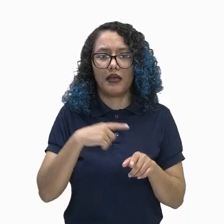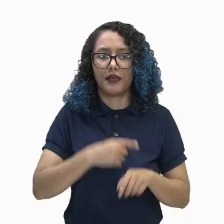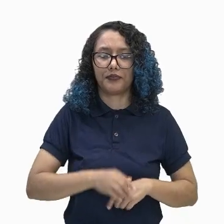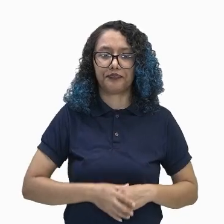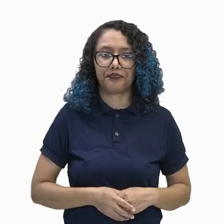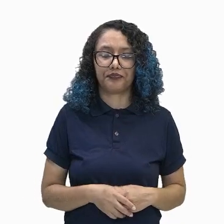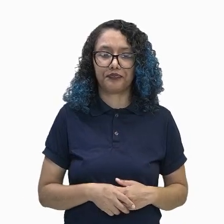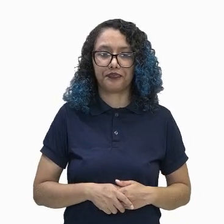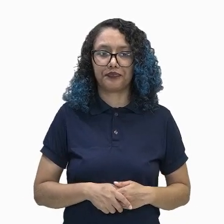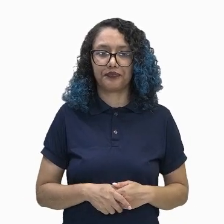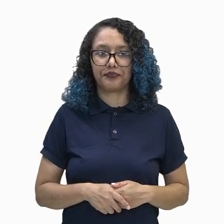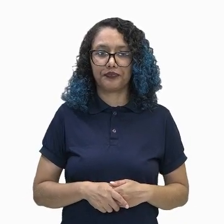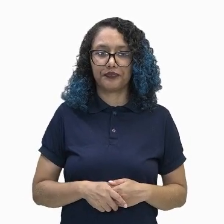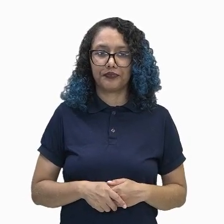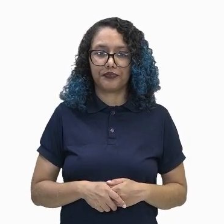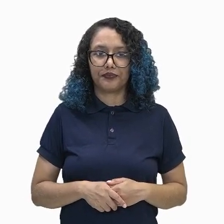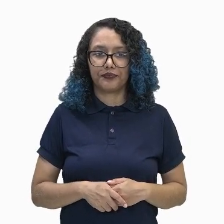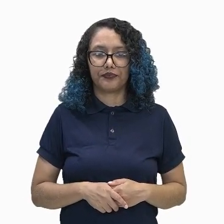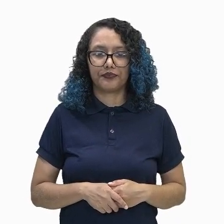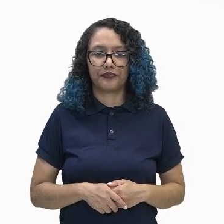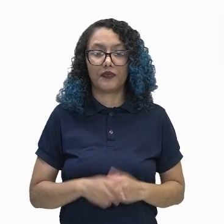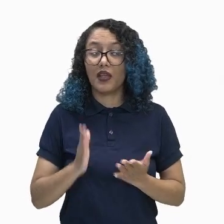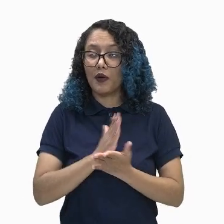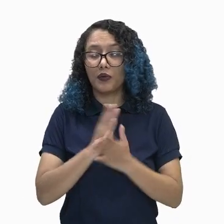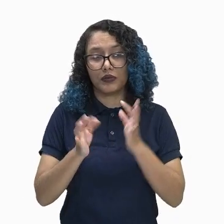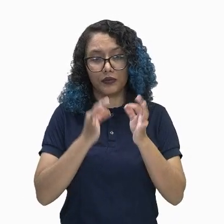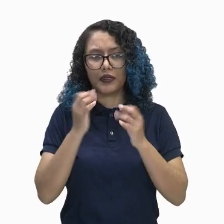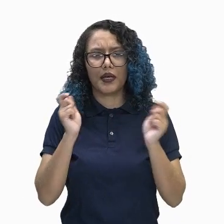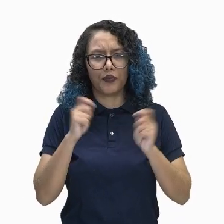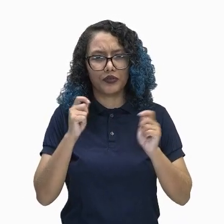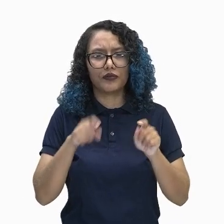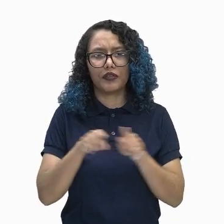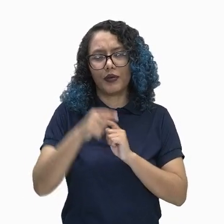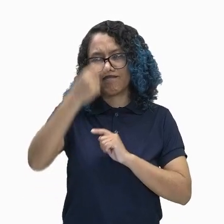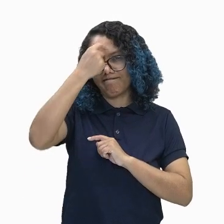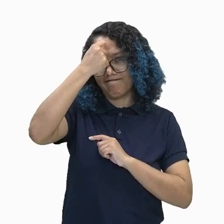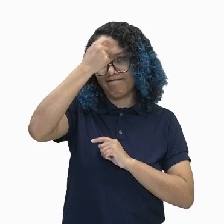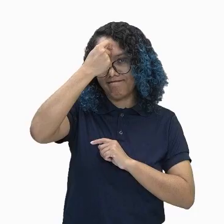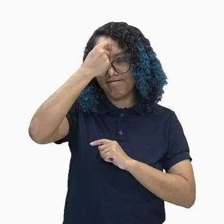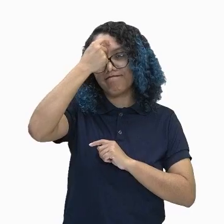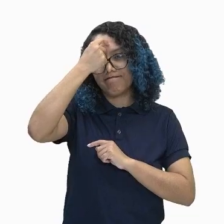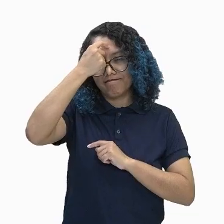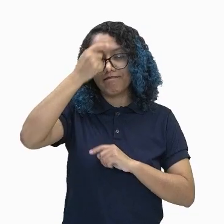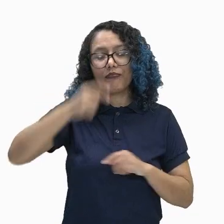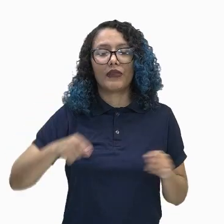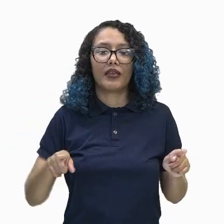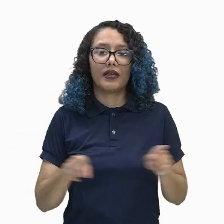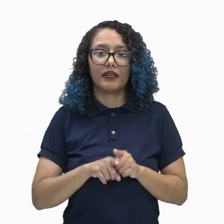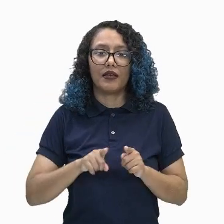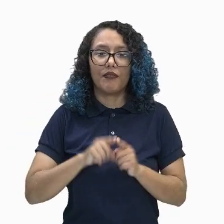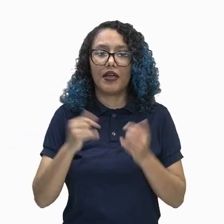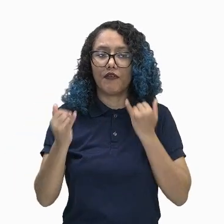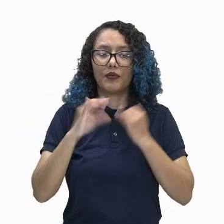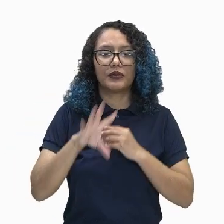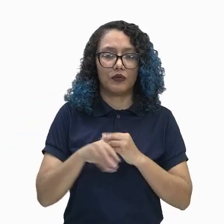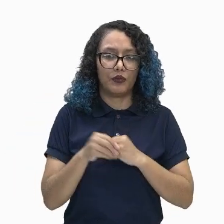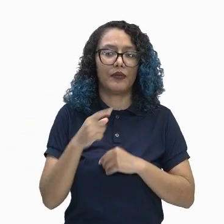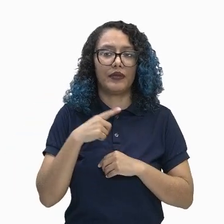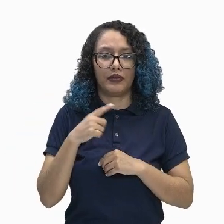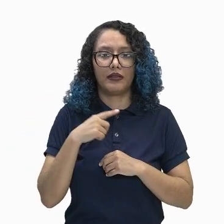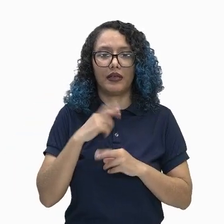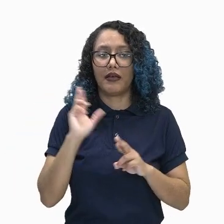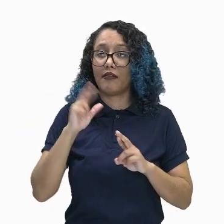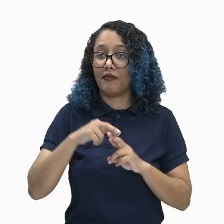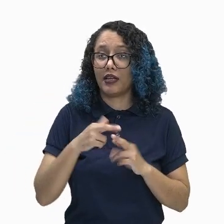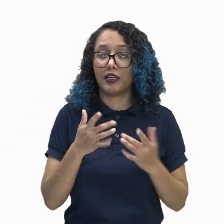para que você possa aí se conscientizar dessa doação e também traz informações a mais a respeito dessa